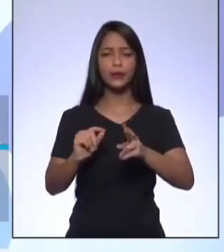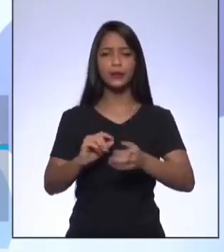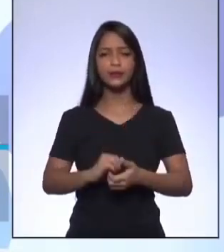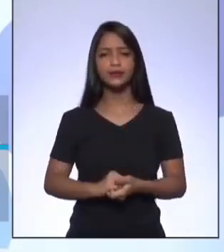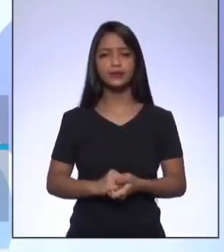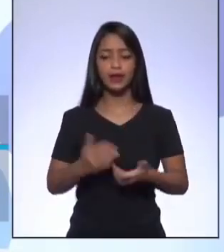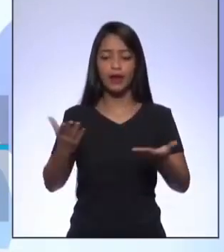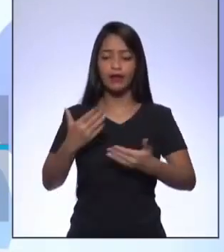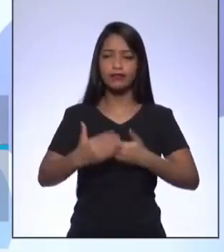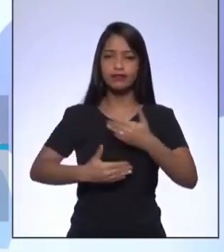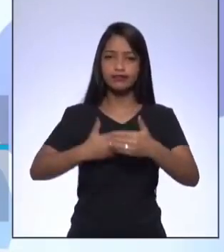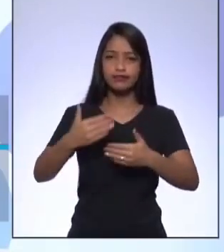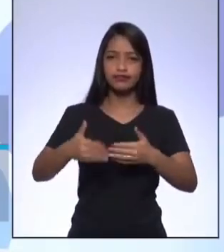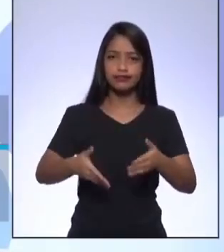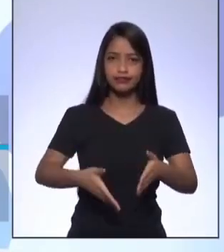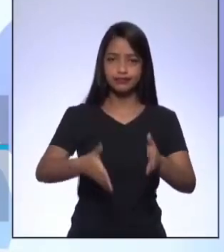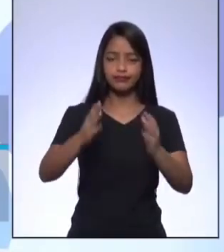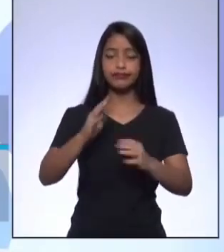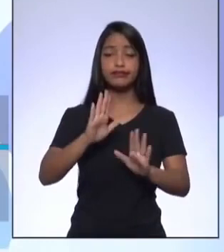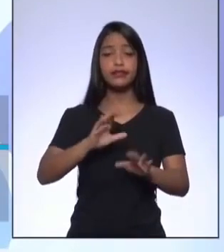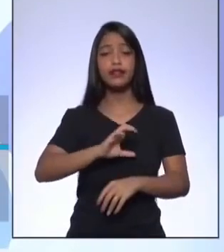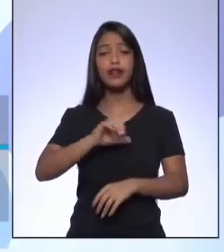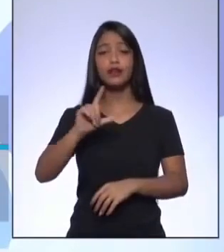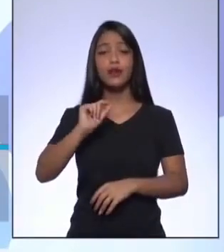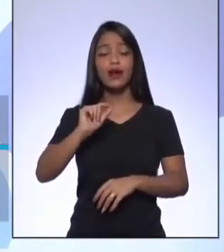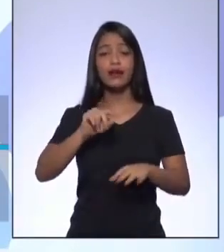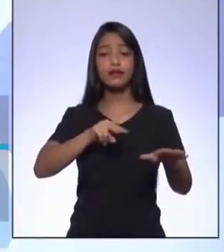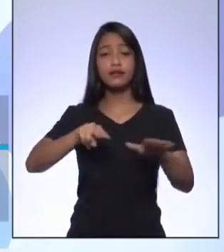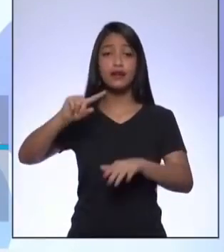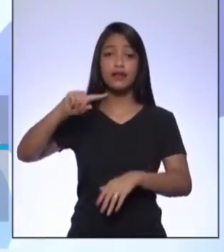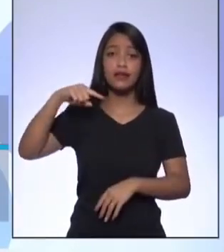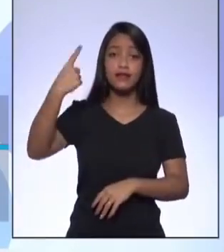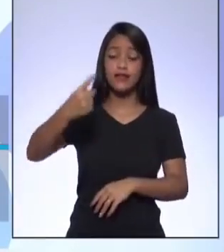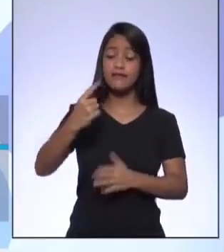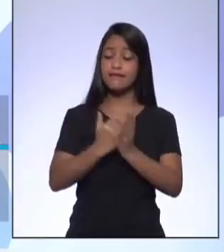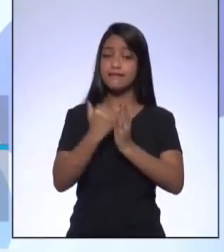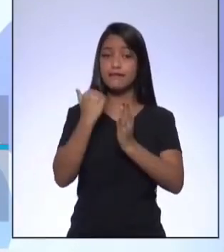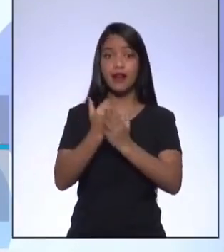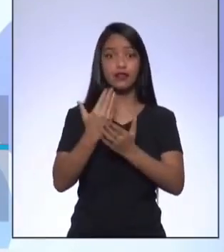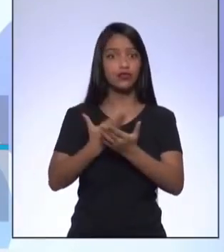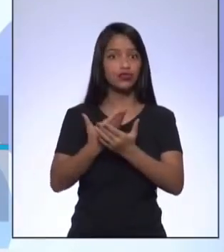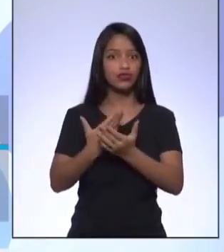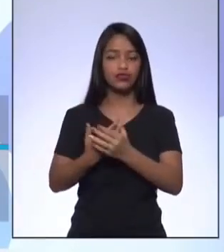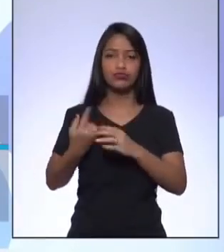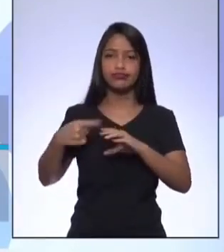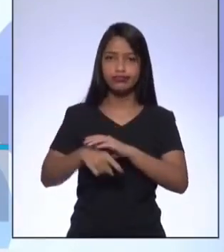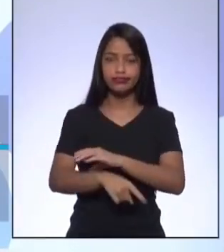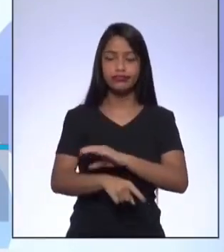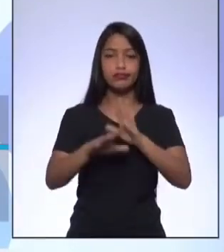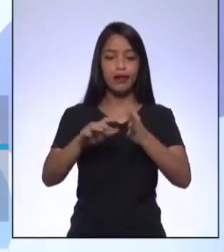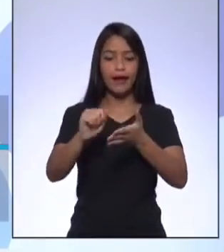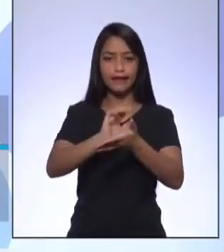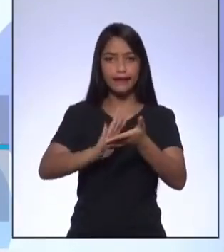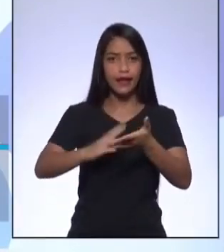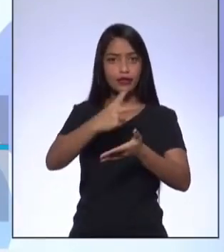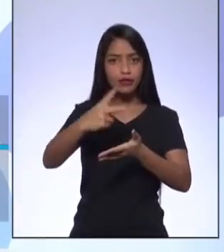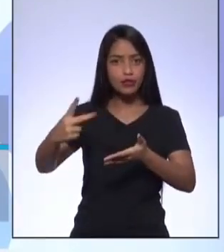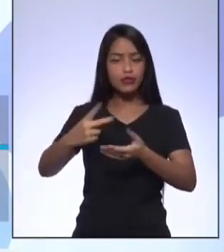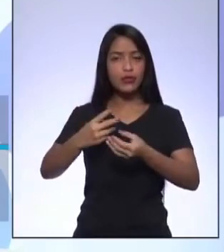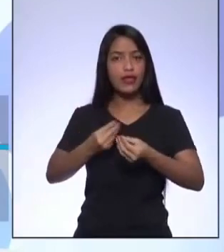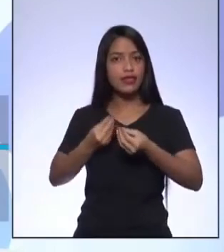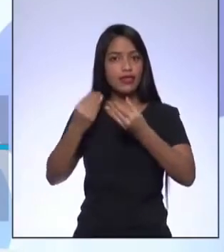dessa trajetória. E claro, semana que vem vai ser a semana de estudos intensivos, mas não deixe de entregar suas atividades. Procure